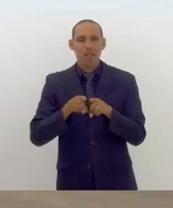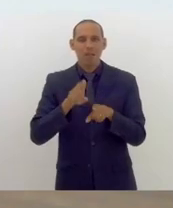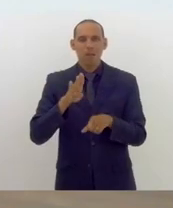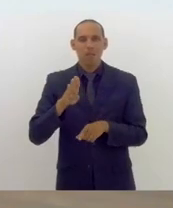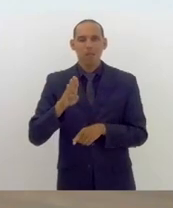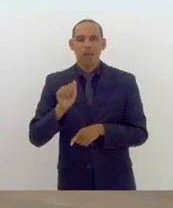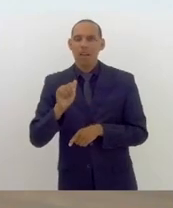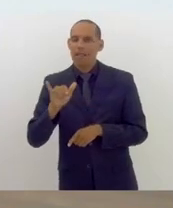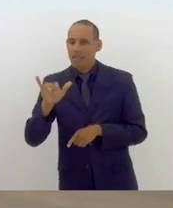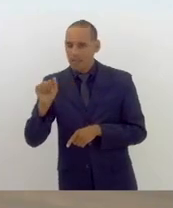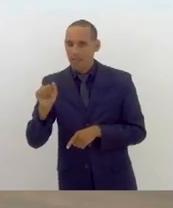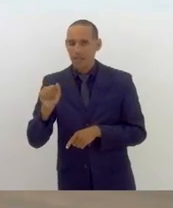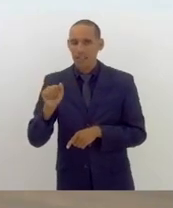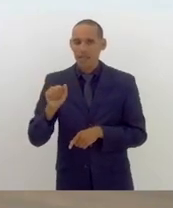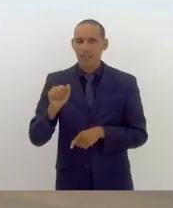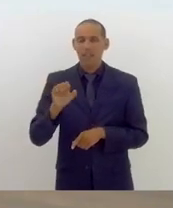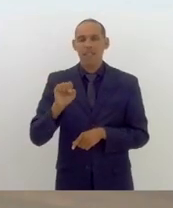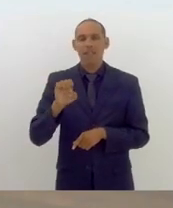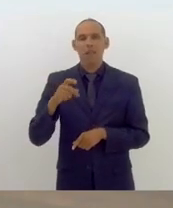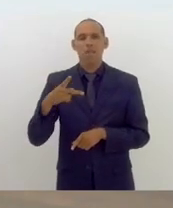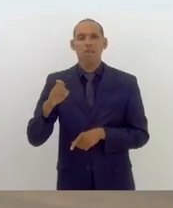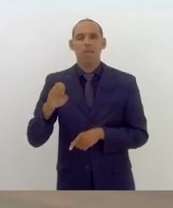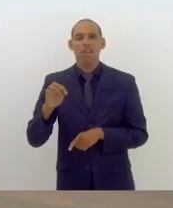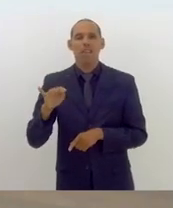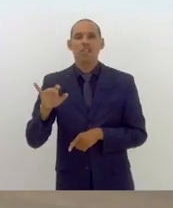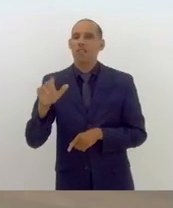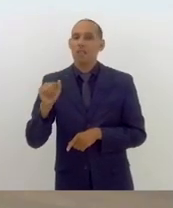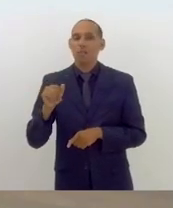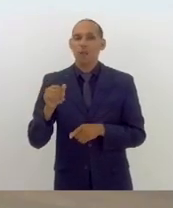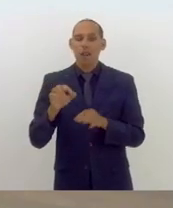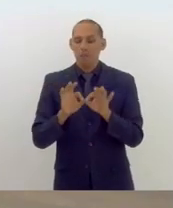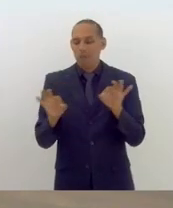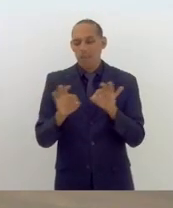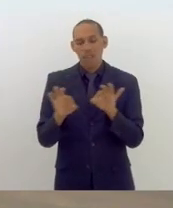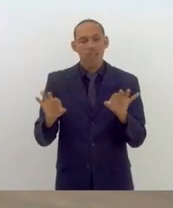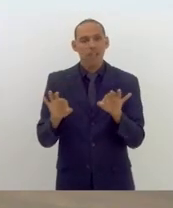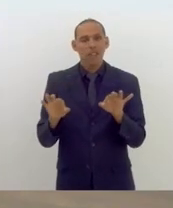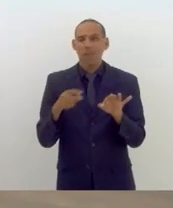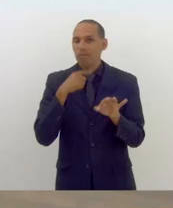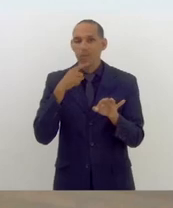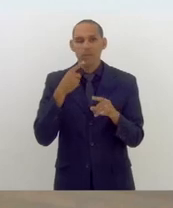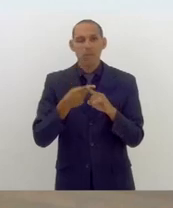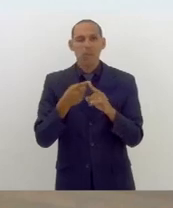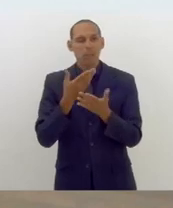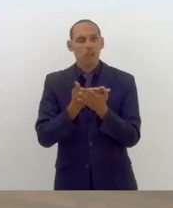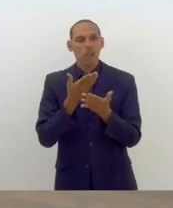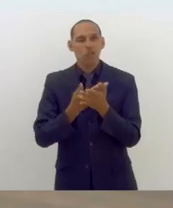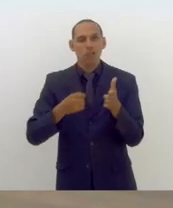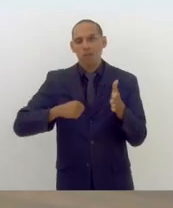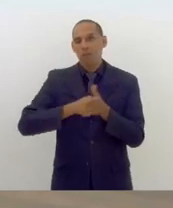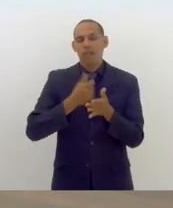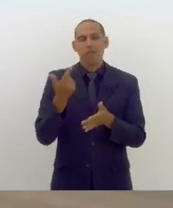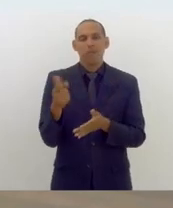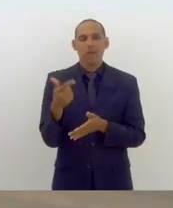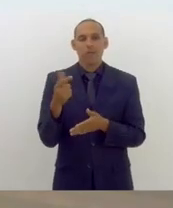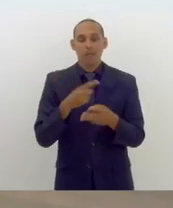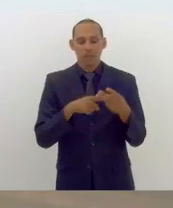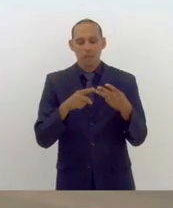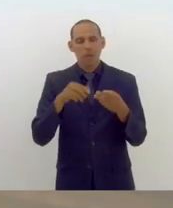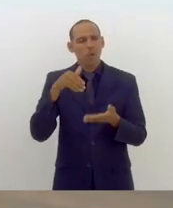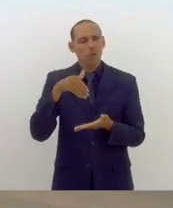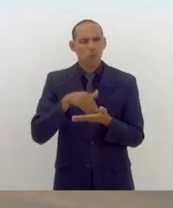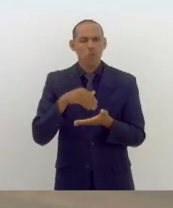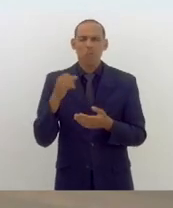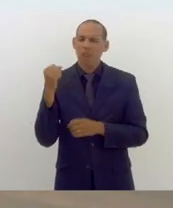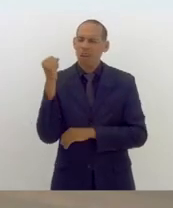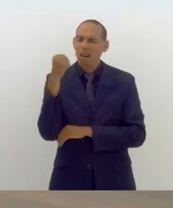Impacto se quer a gente consegue mensurá-lo tendo em vista que não há estudo de impacto ambiental e o último que eu acho que é muito